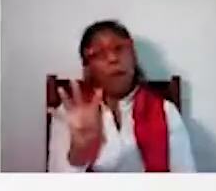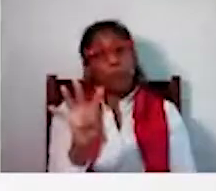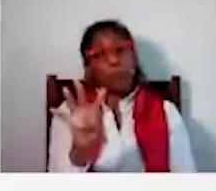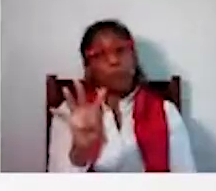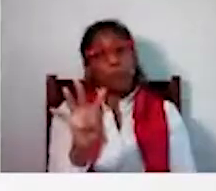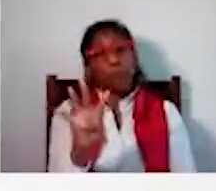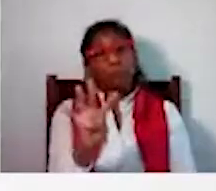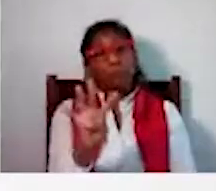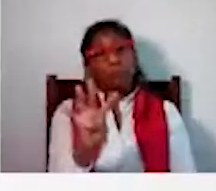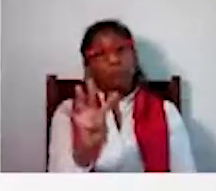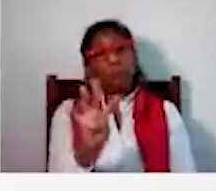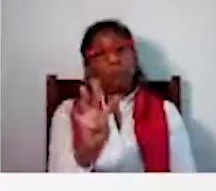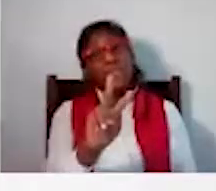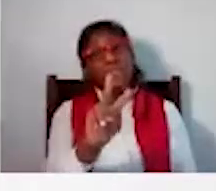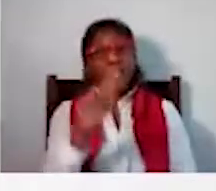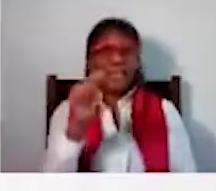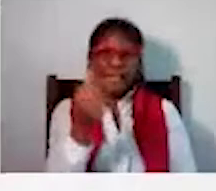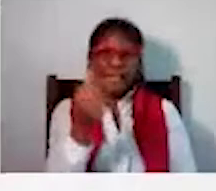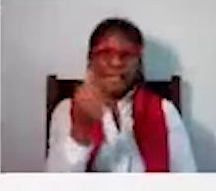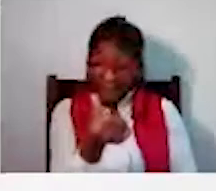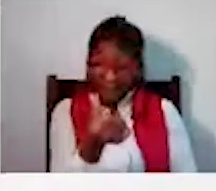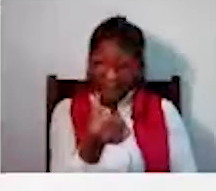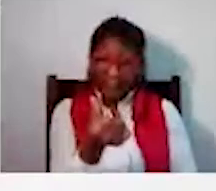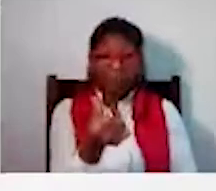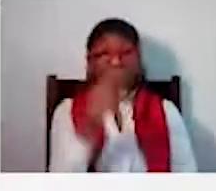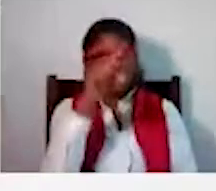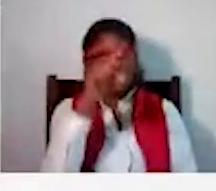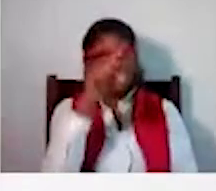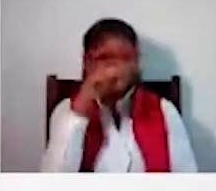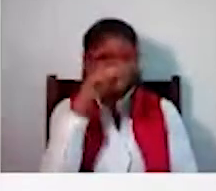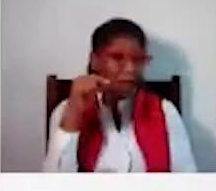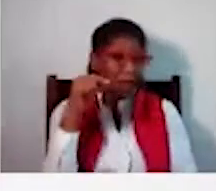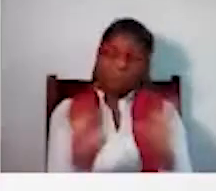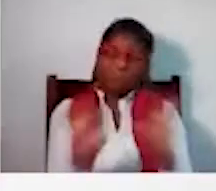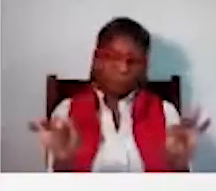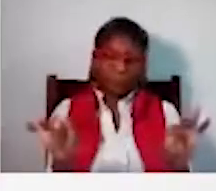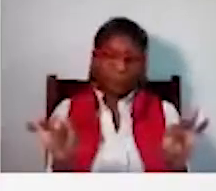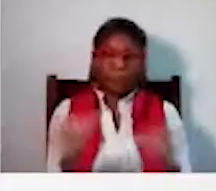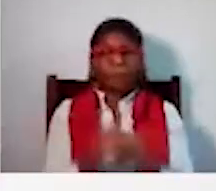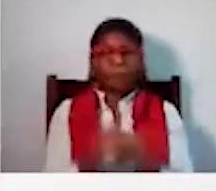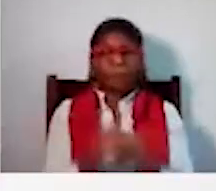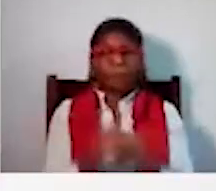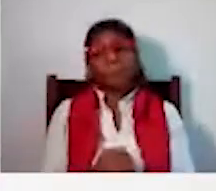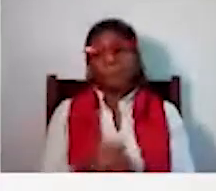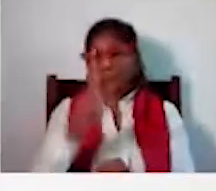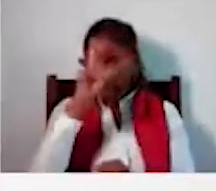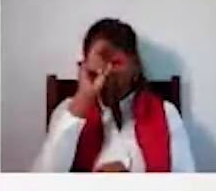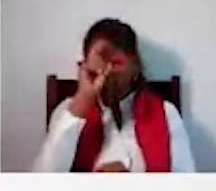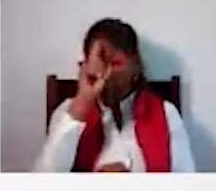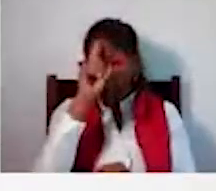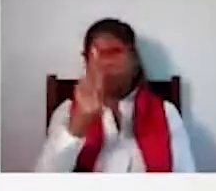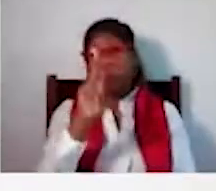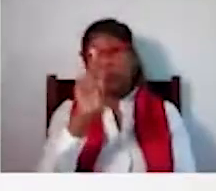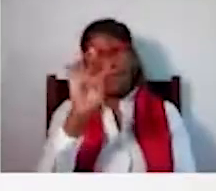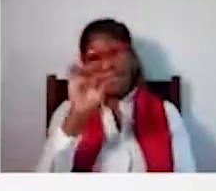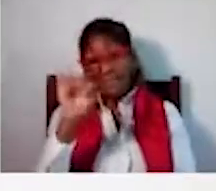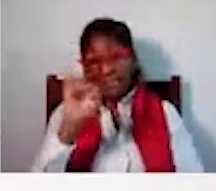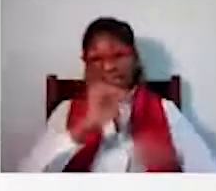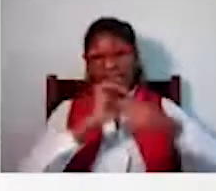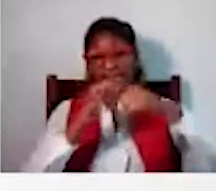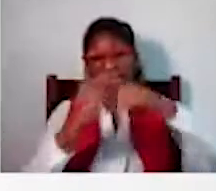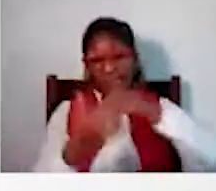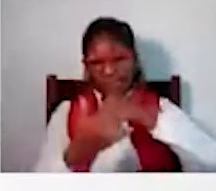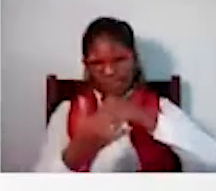para 26. Bandeira amarela neste indicador. O número de internados em leitos de UTI COVID no último